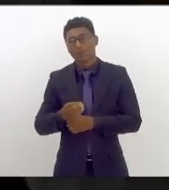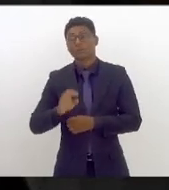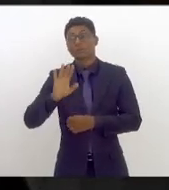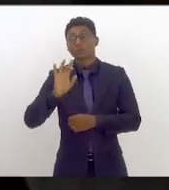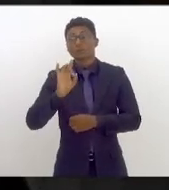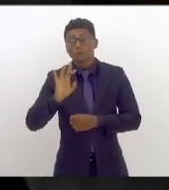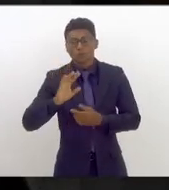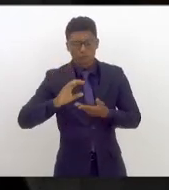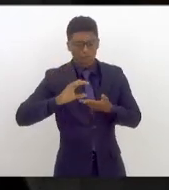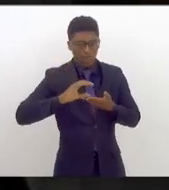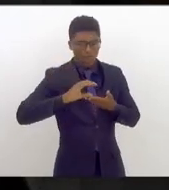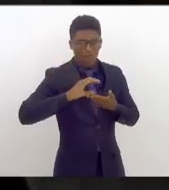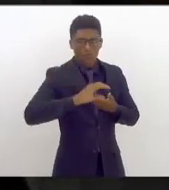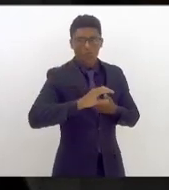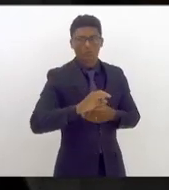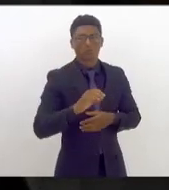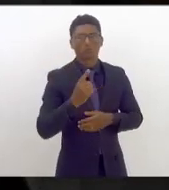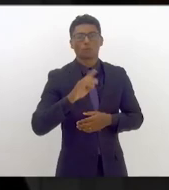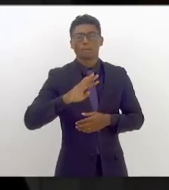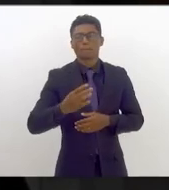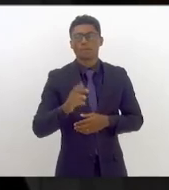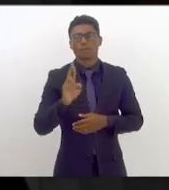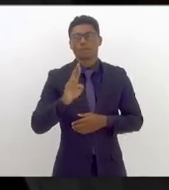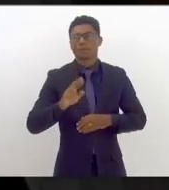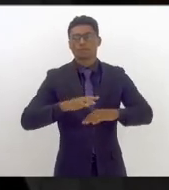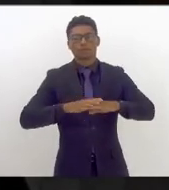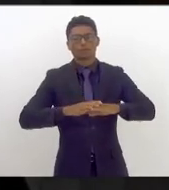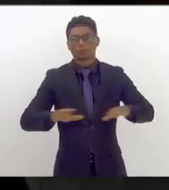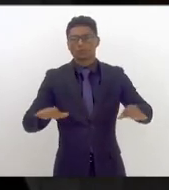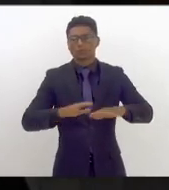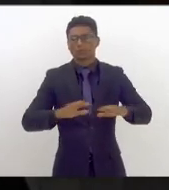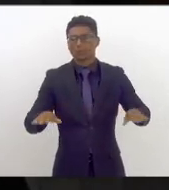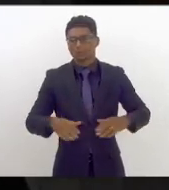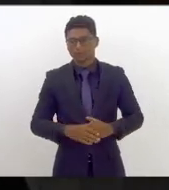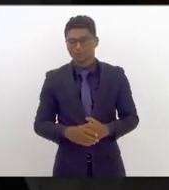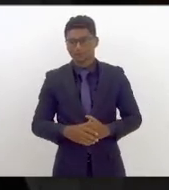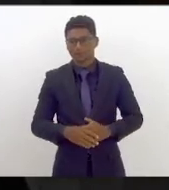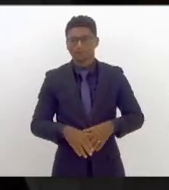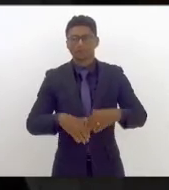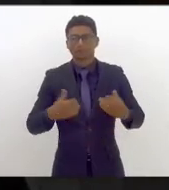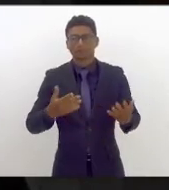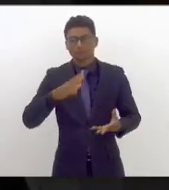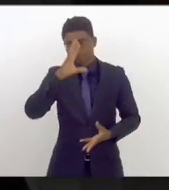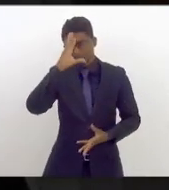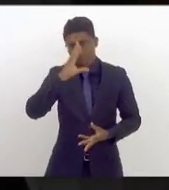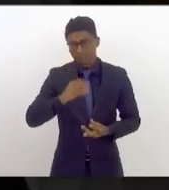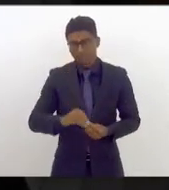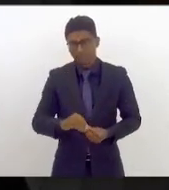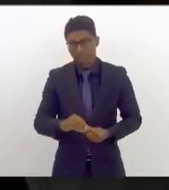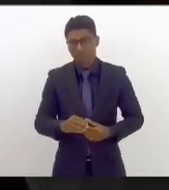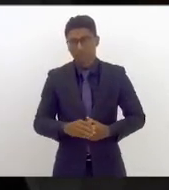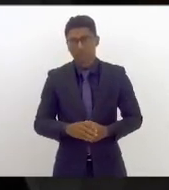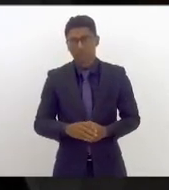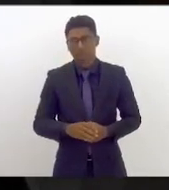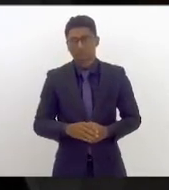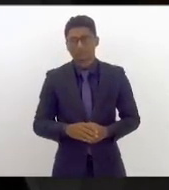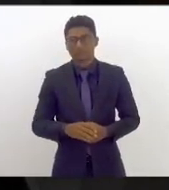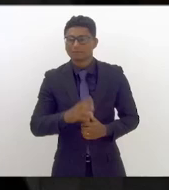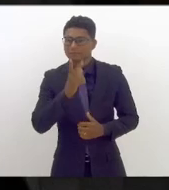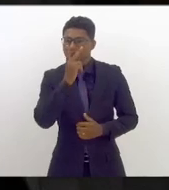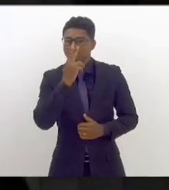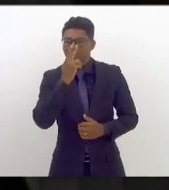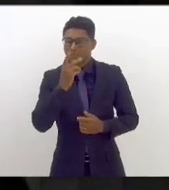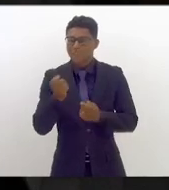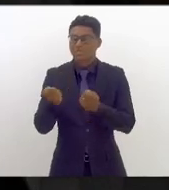executado o valor de 1 bilhão de reais dos 6, 7 bilhões programados. Então, ou seja, um contingenciamento, um represamento,